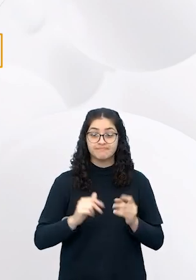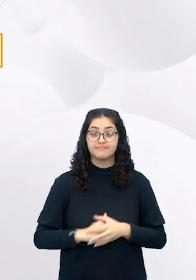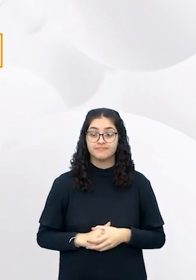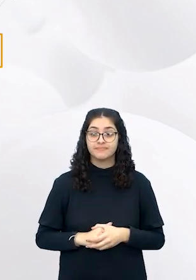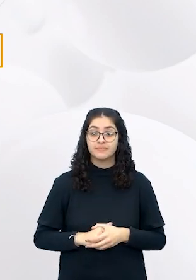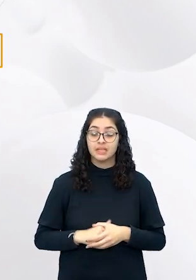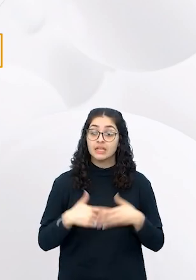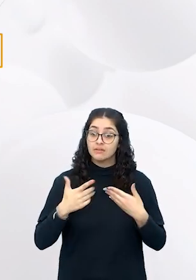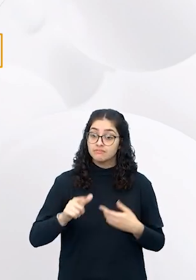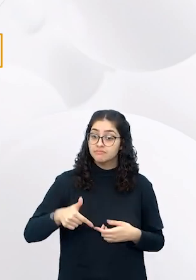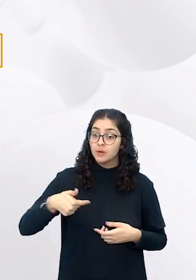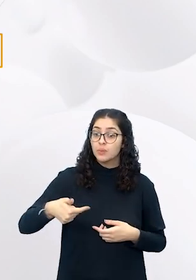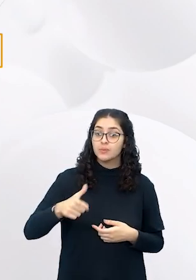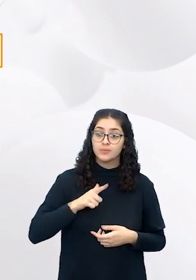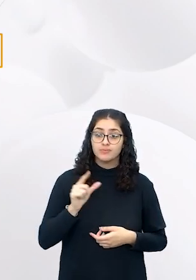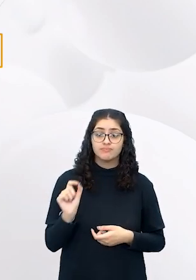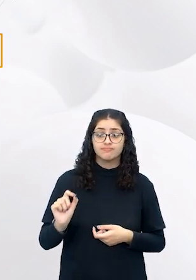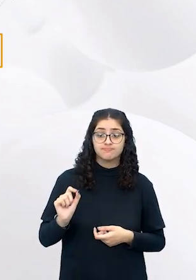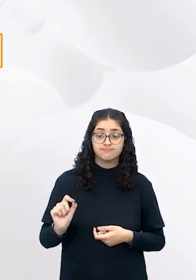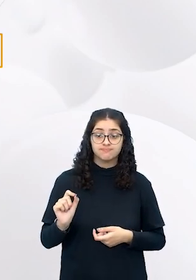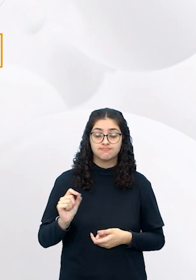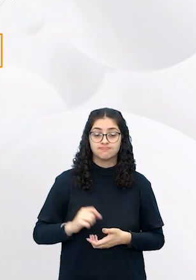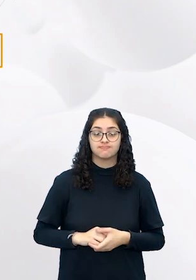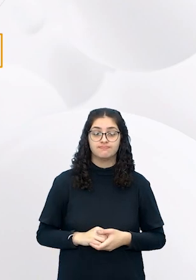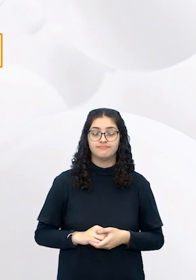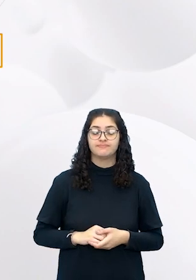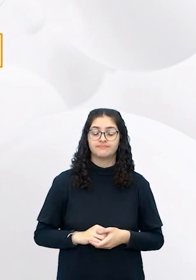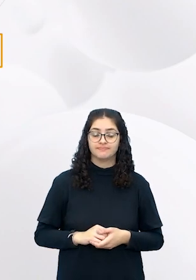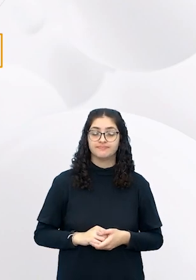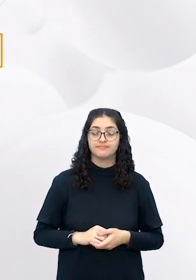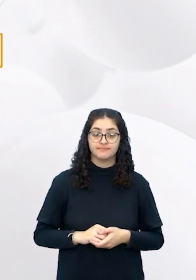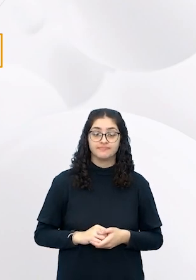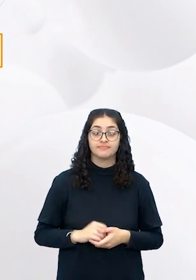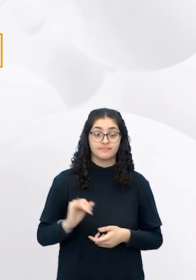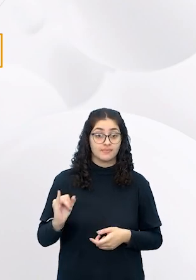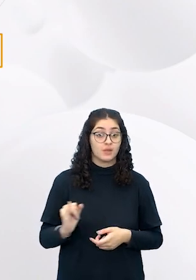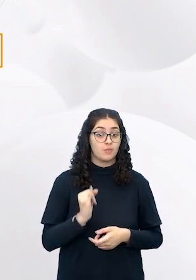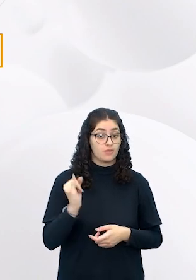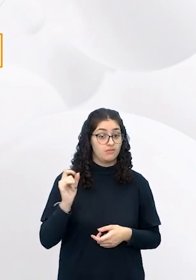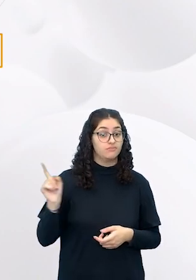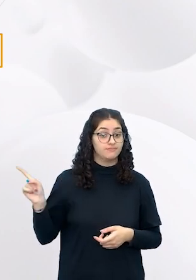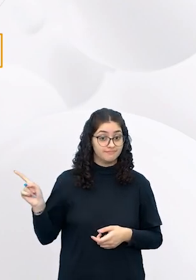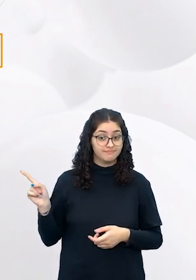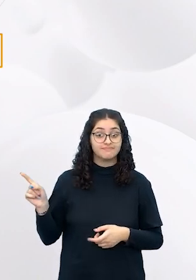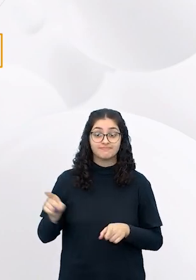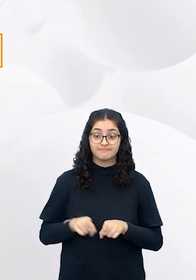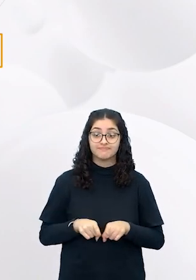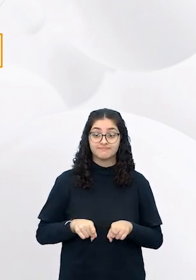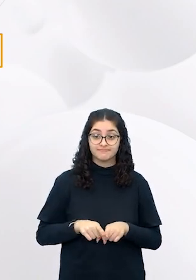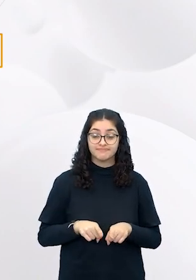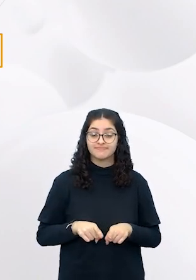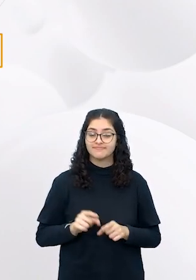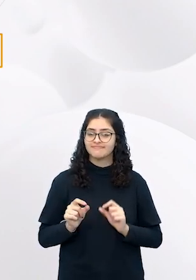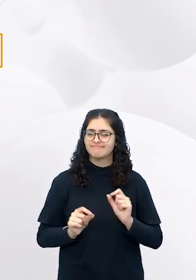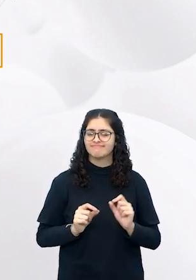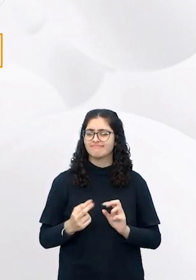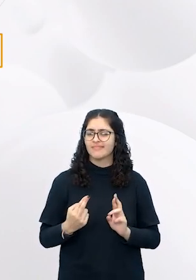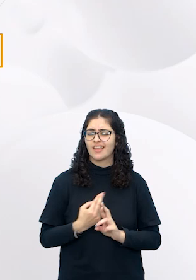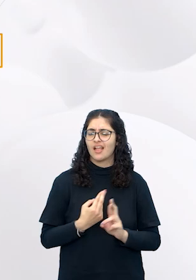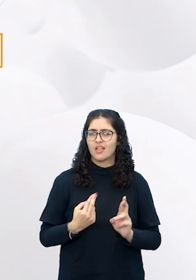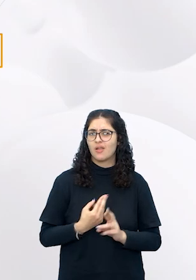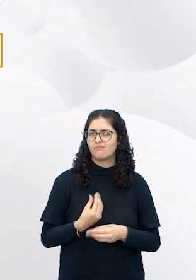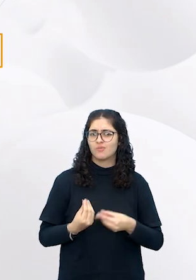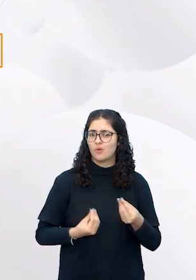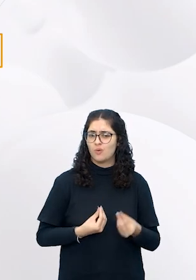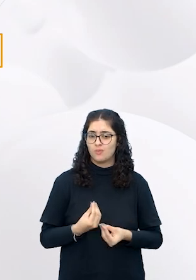Bom, depois disso, nós temos aí um campo que é de suma importância também, que está relacionado...